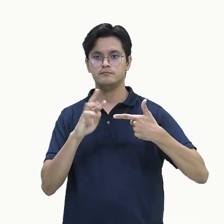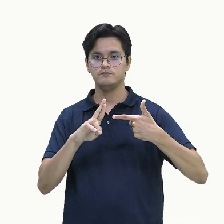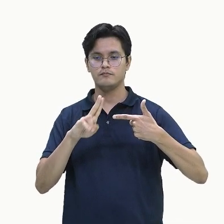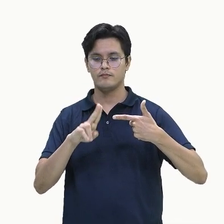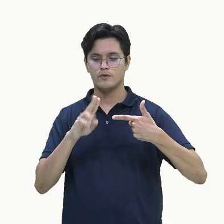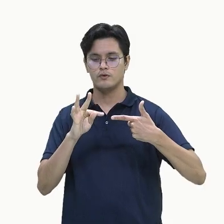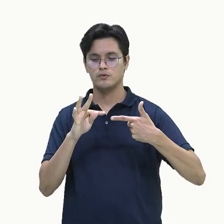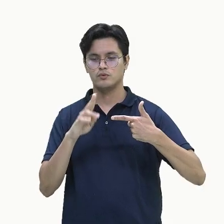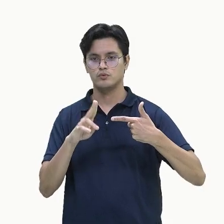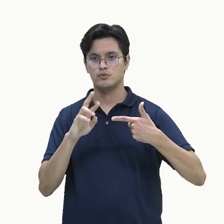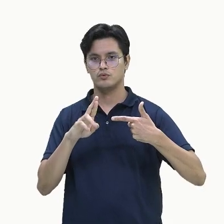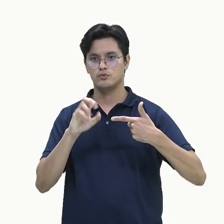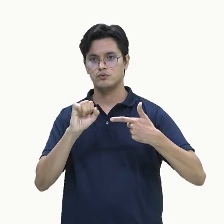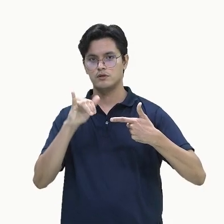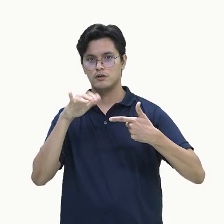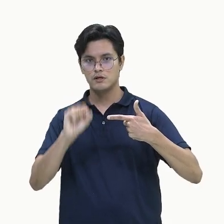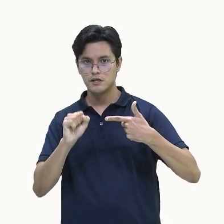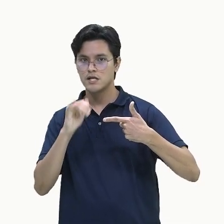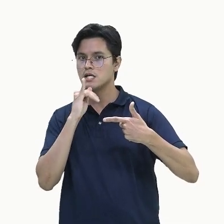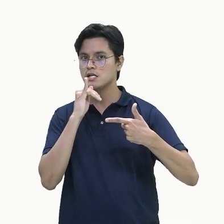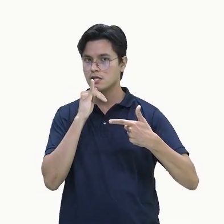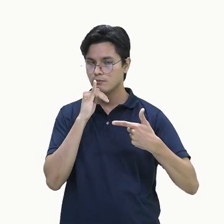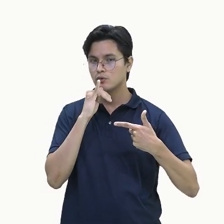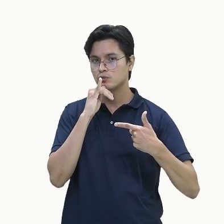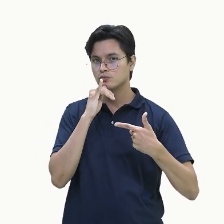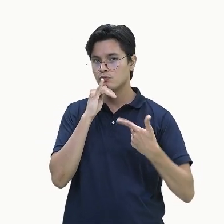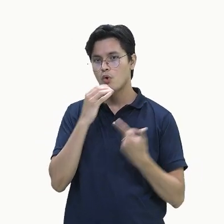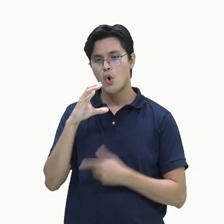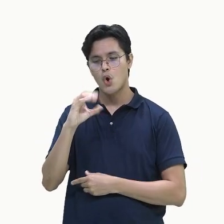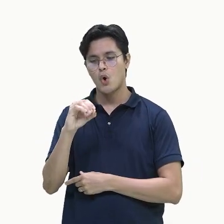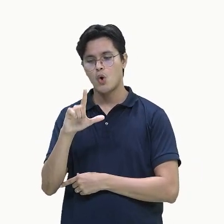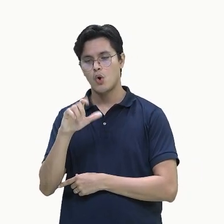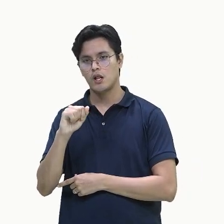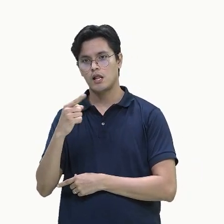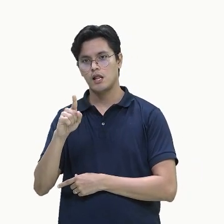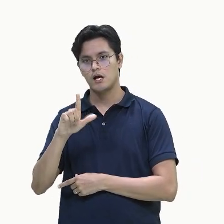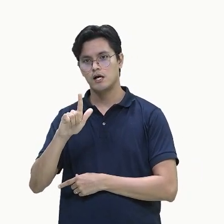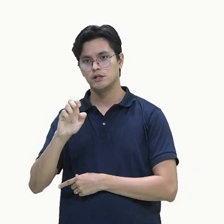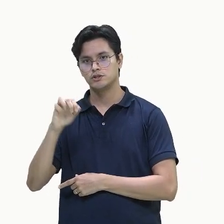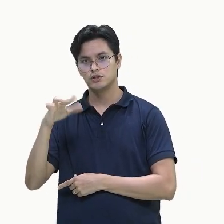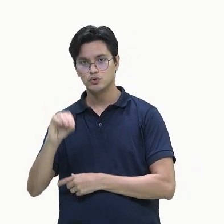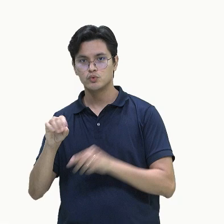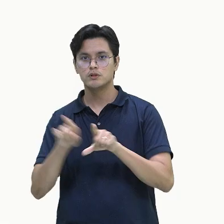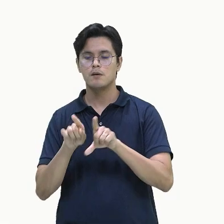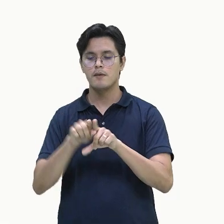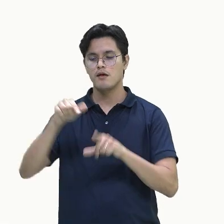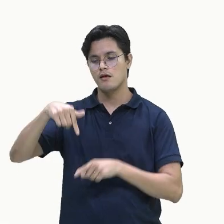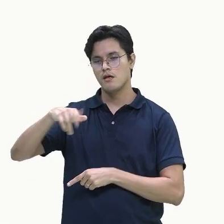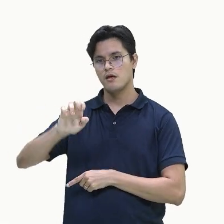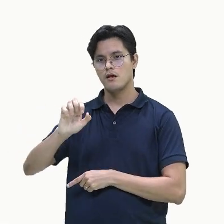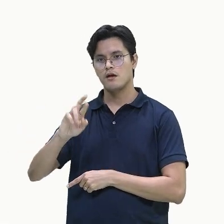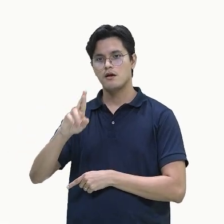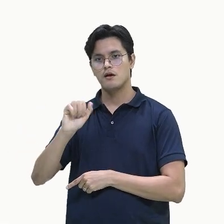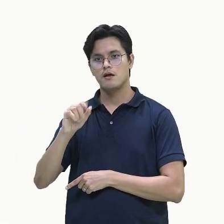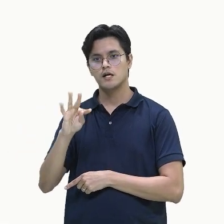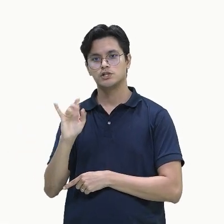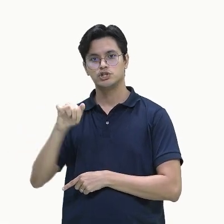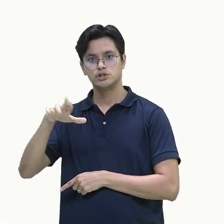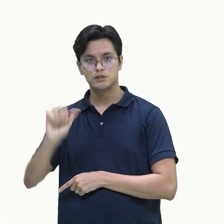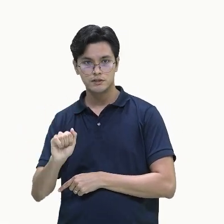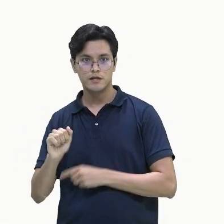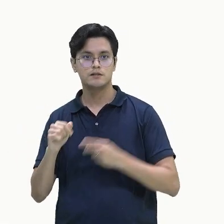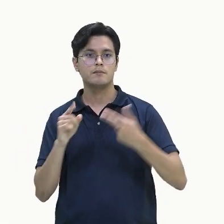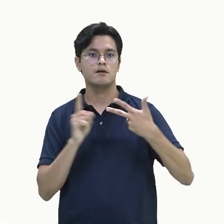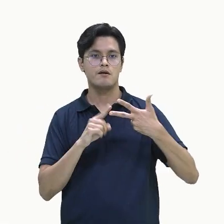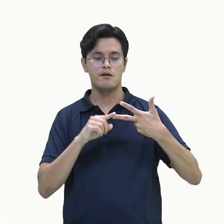vão também estar presentes no cabelo. Reserva, albumina, caseína, transporte,